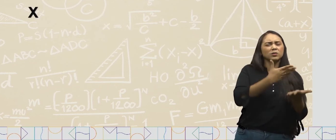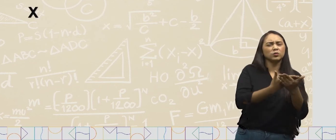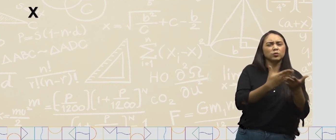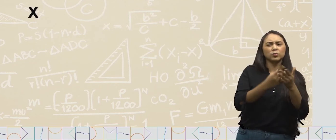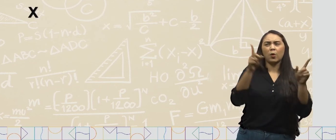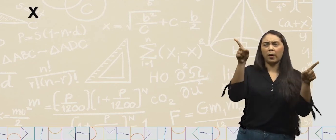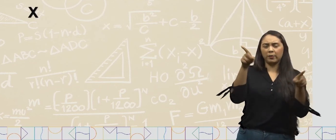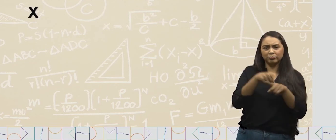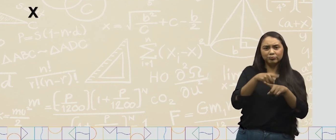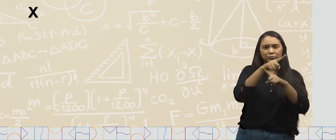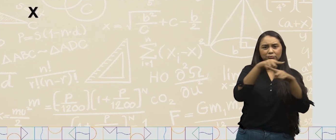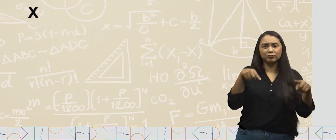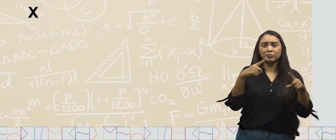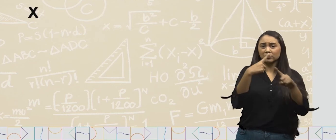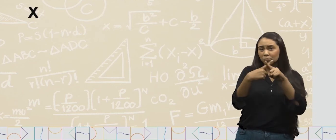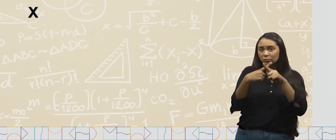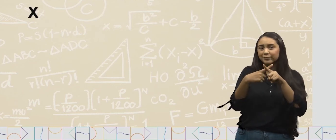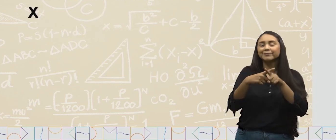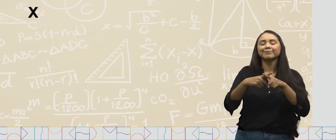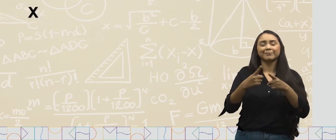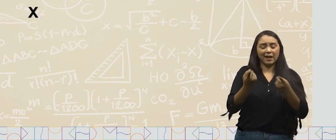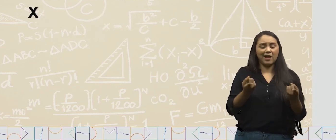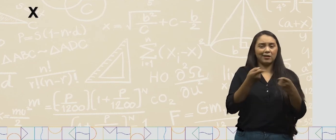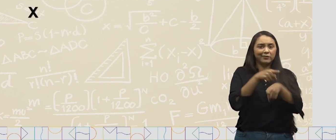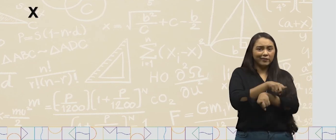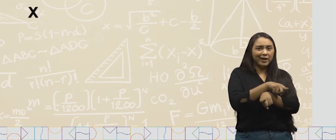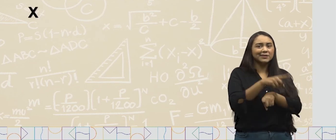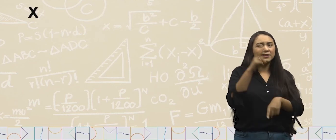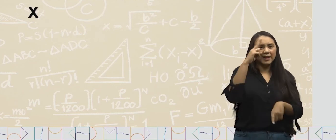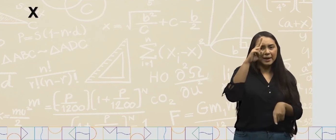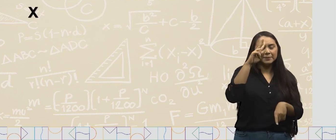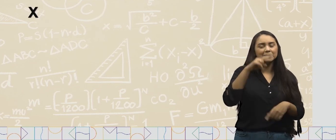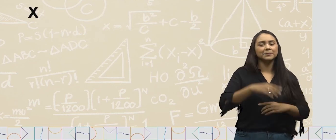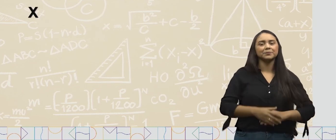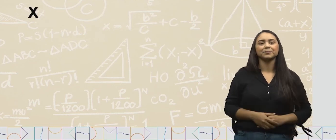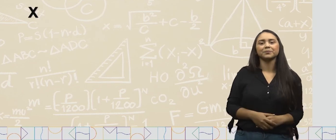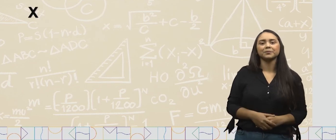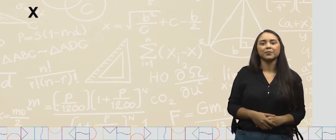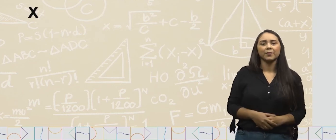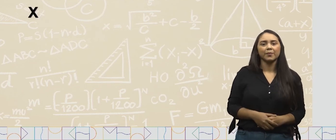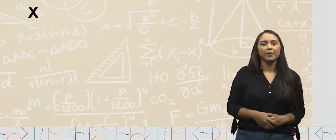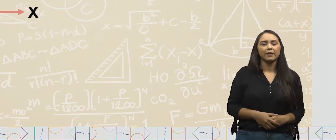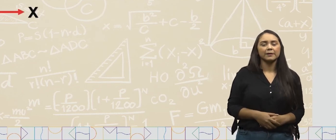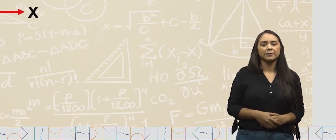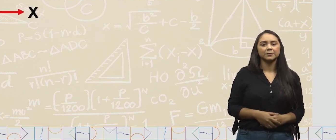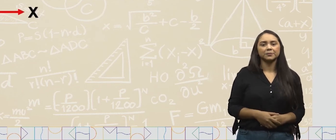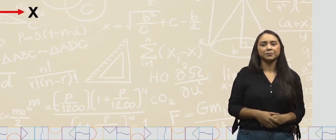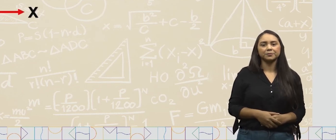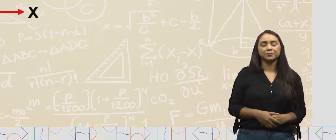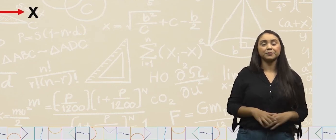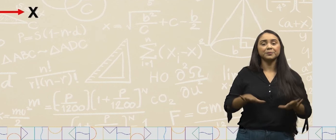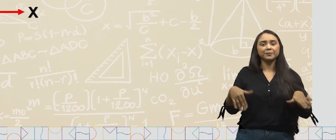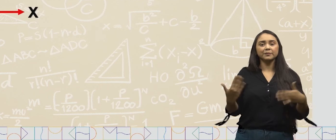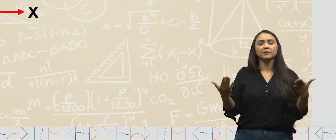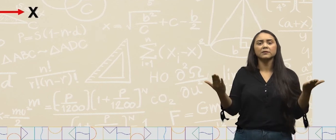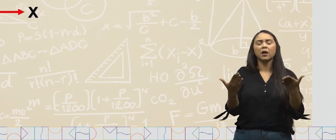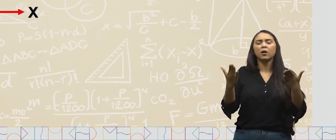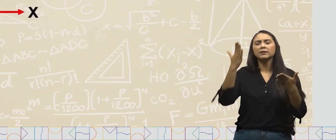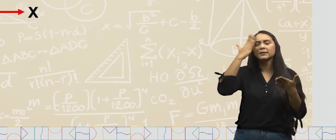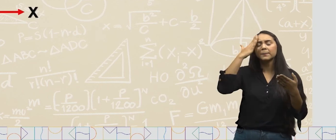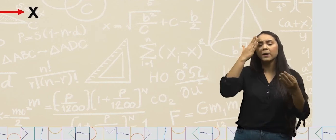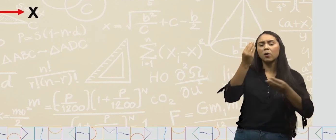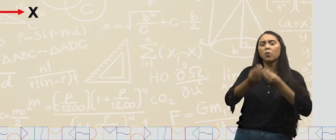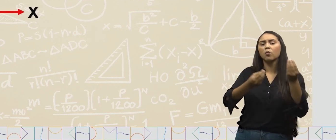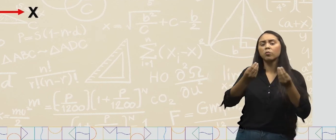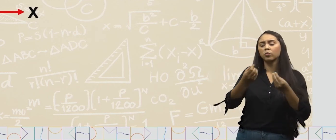lá, multiplicar o inverso. 8 quilômetros vezes x. Quantos litros de